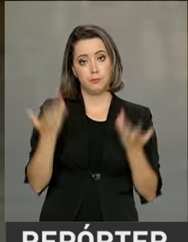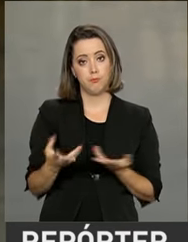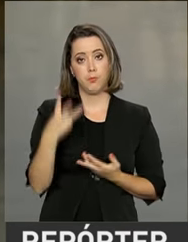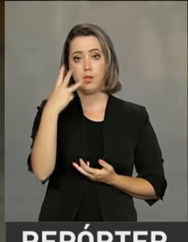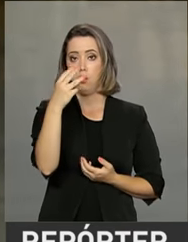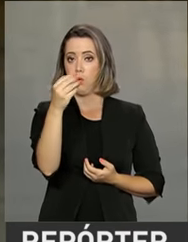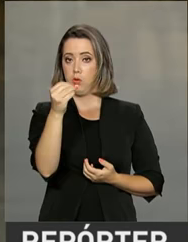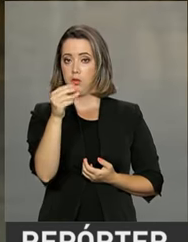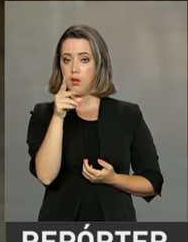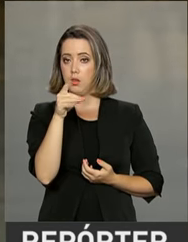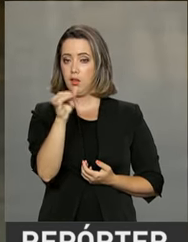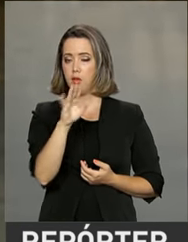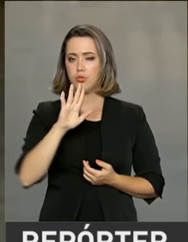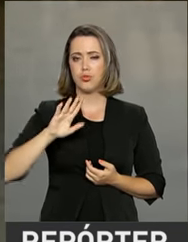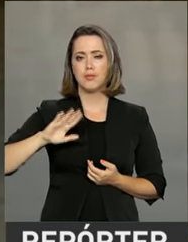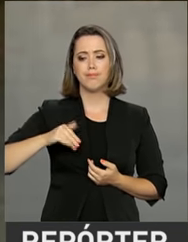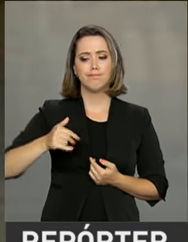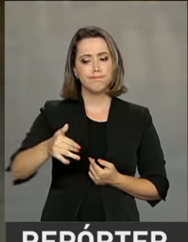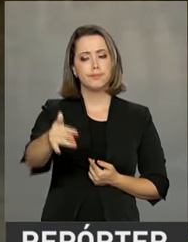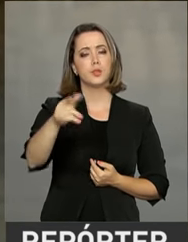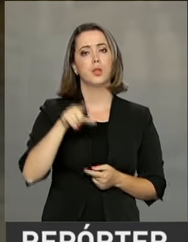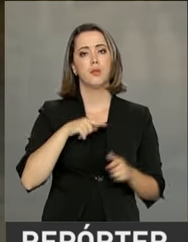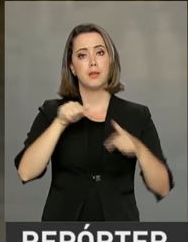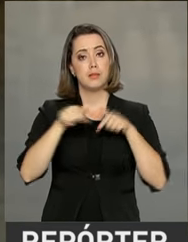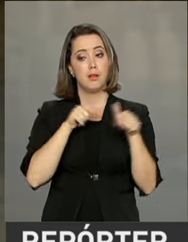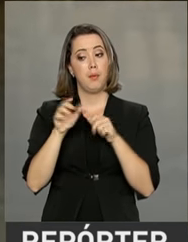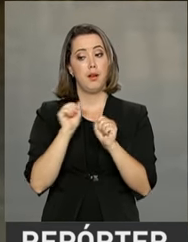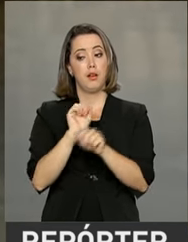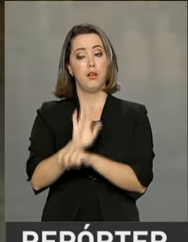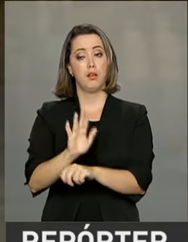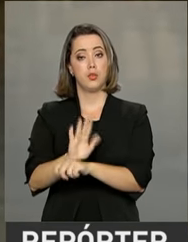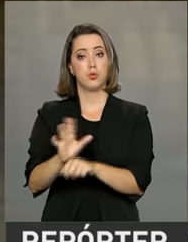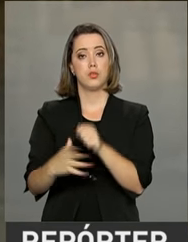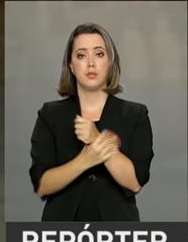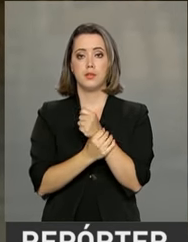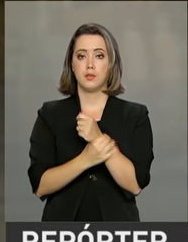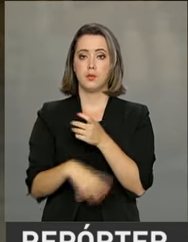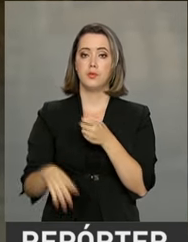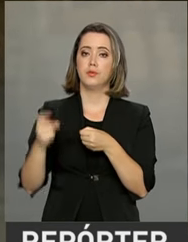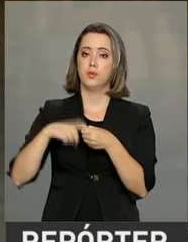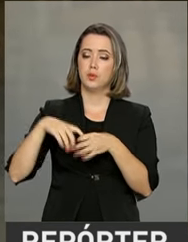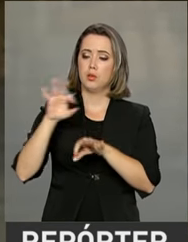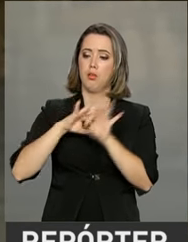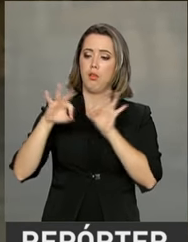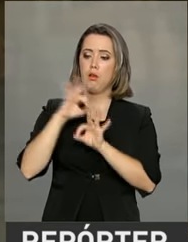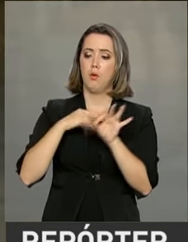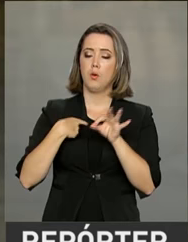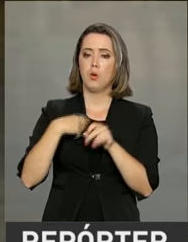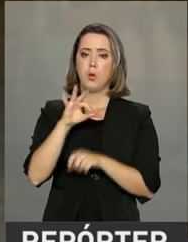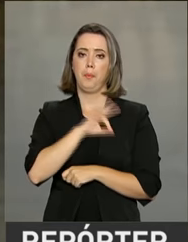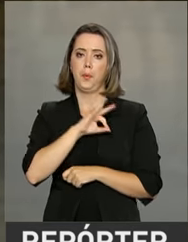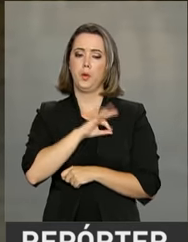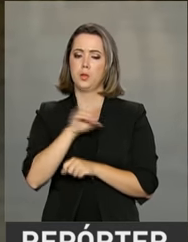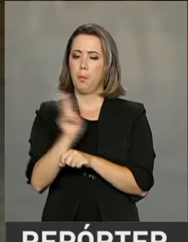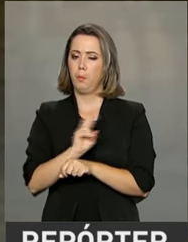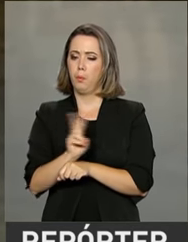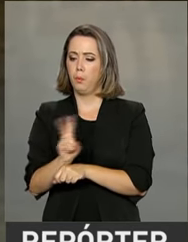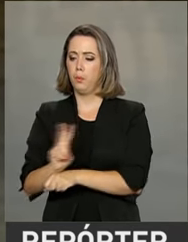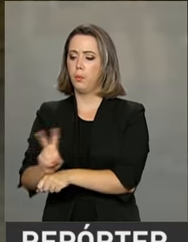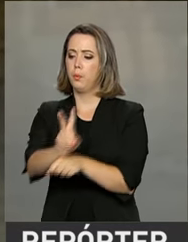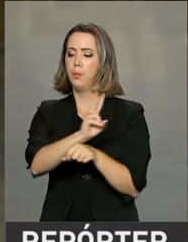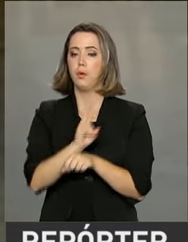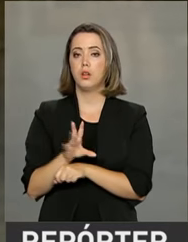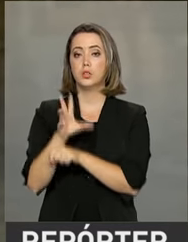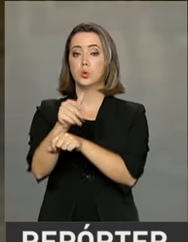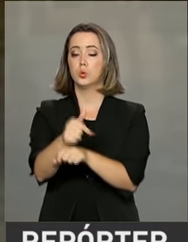dias atuando em ações de segurança pública ajudando no restabelecimento da ordem por meio do policiamento ostensivo em